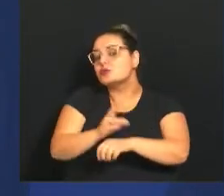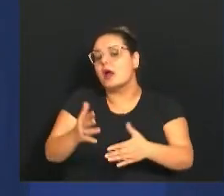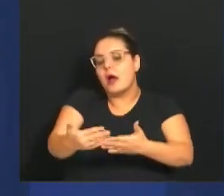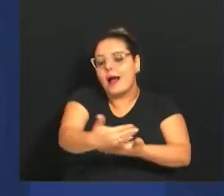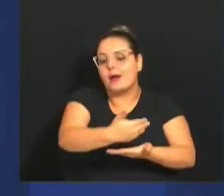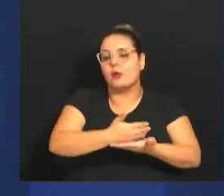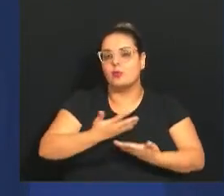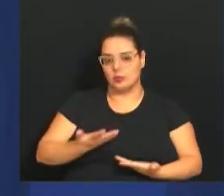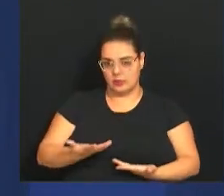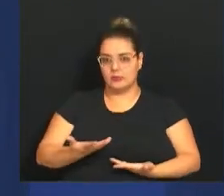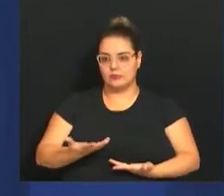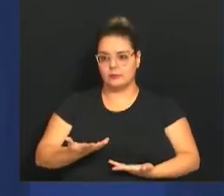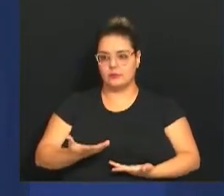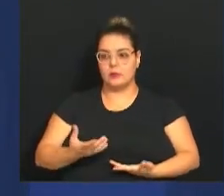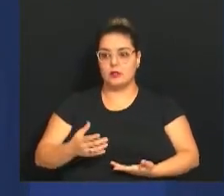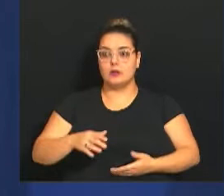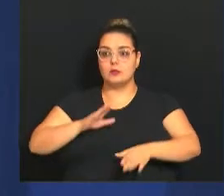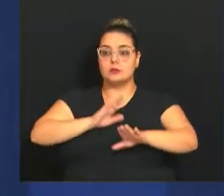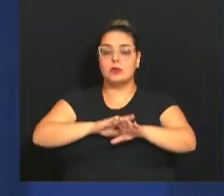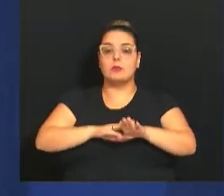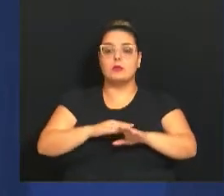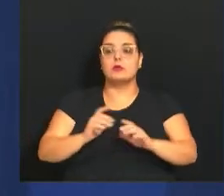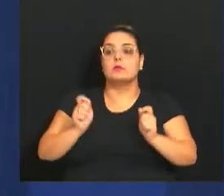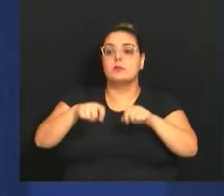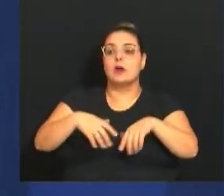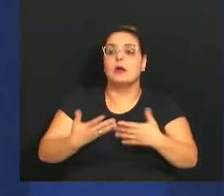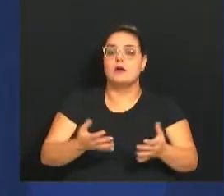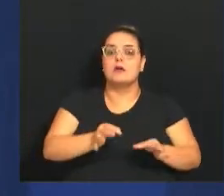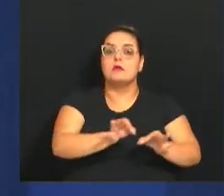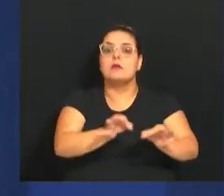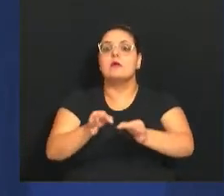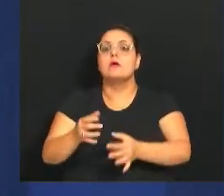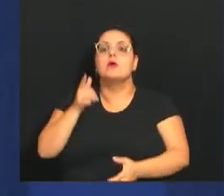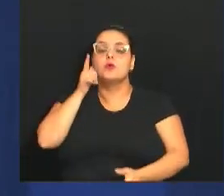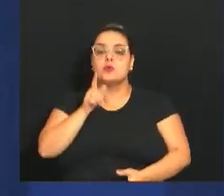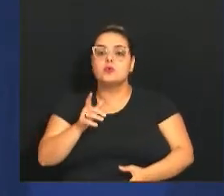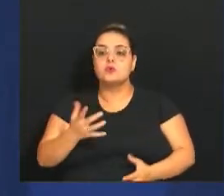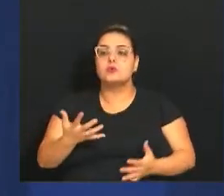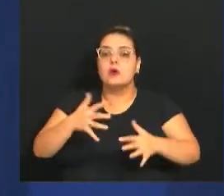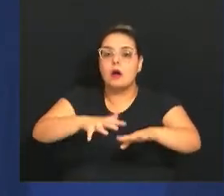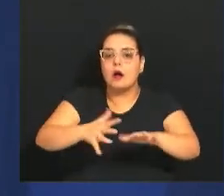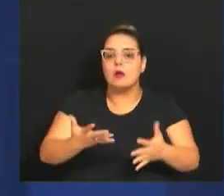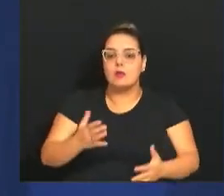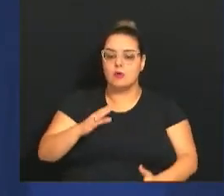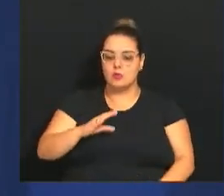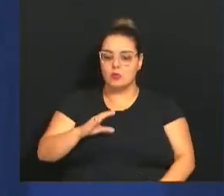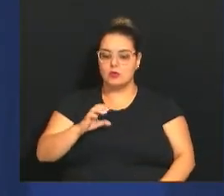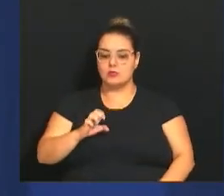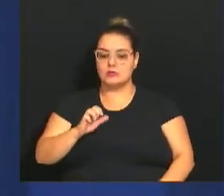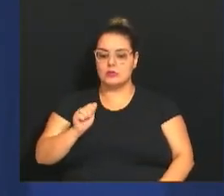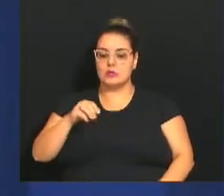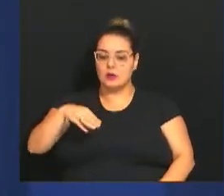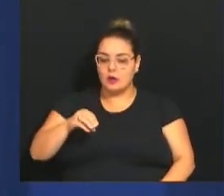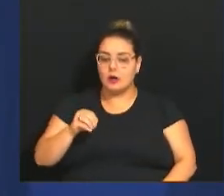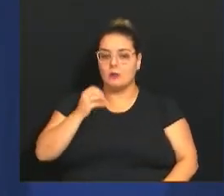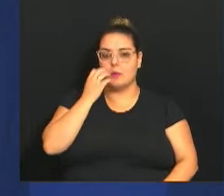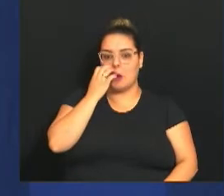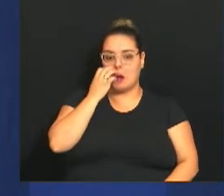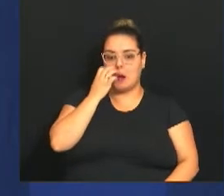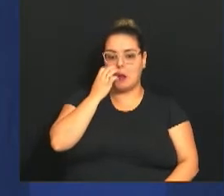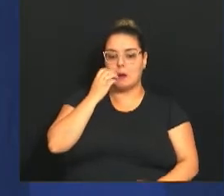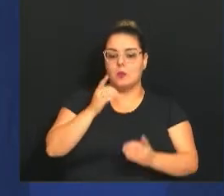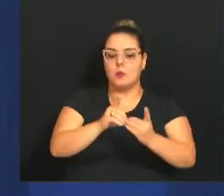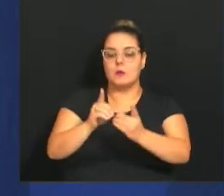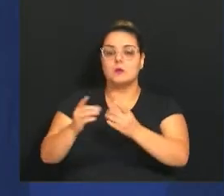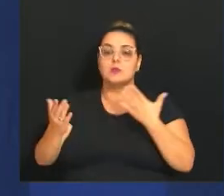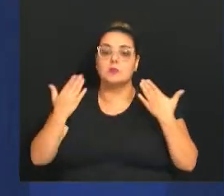a gente tem aqui no município e quem sabe a gente consiga integrá-lo também com o SEAMO. Então, atendimento psicológico, muitas vezes